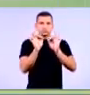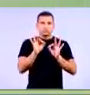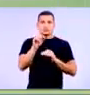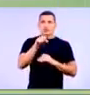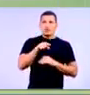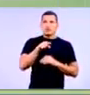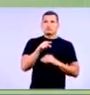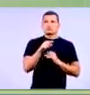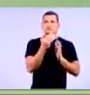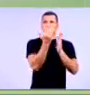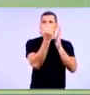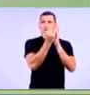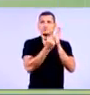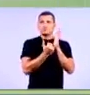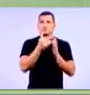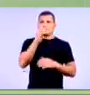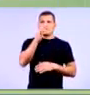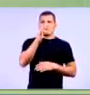FreeMind.